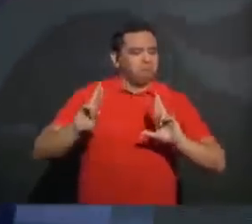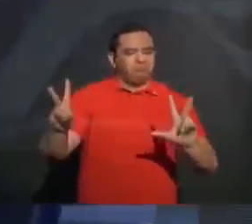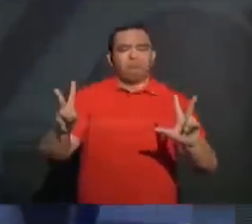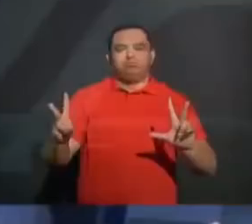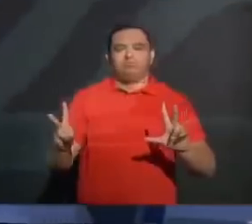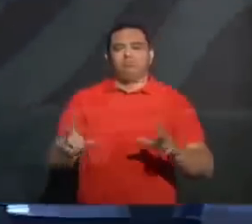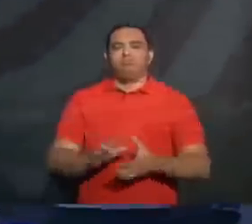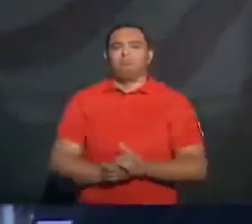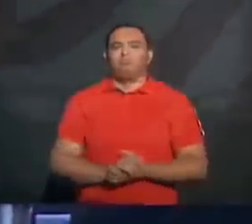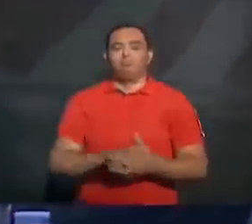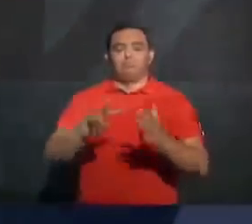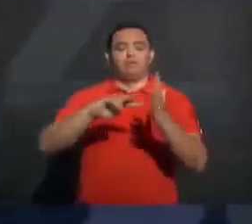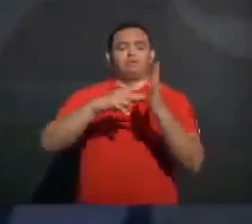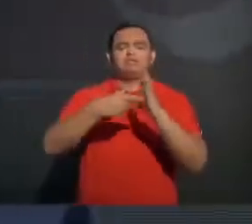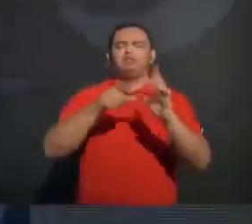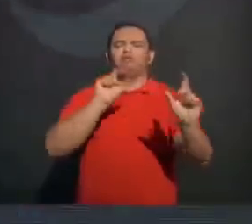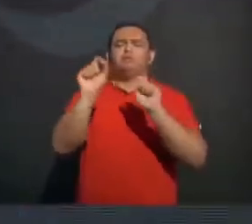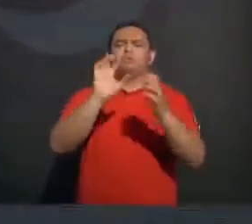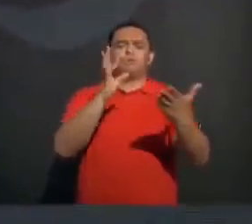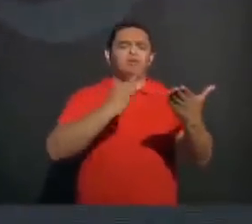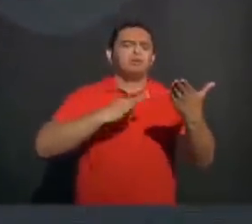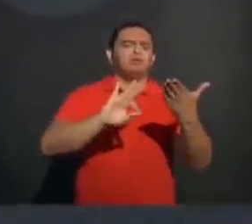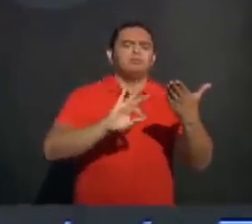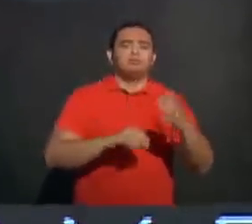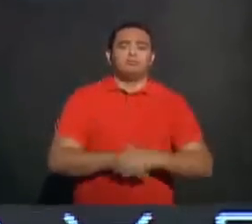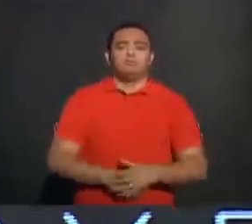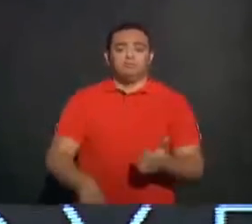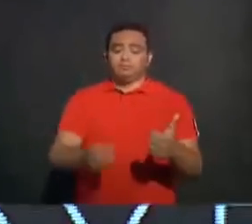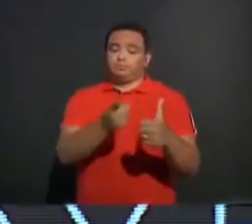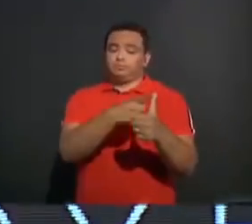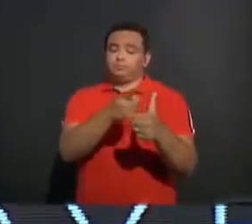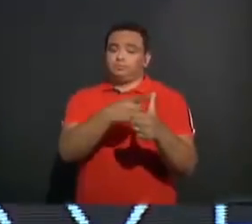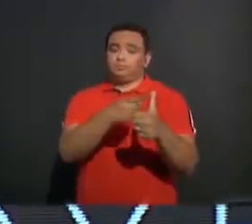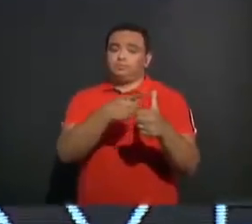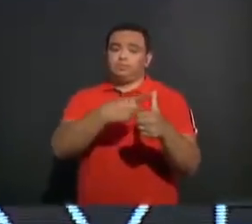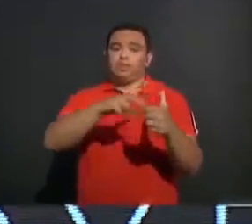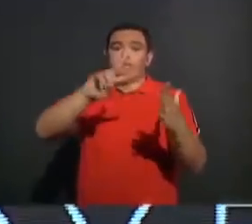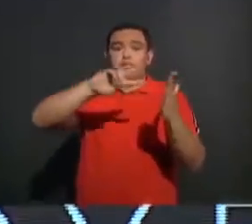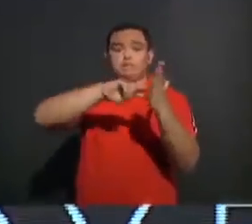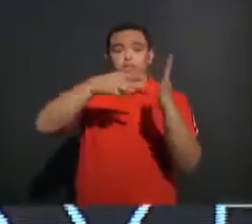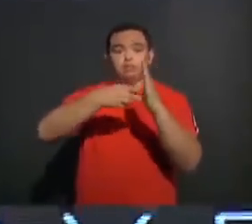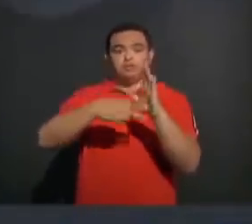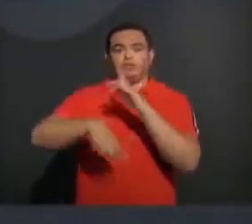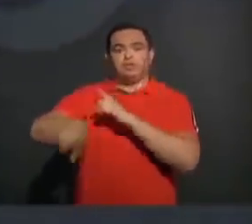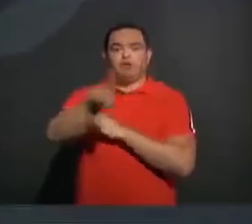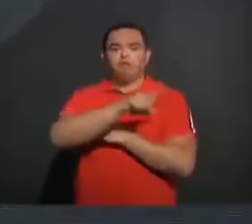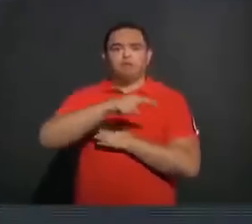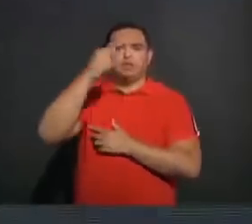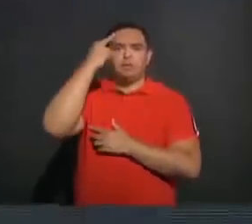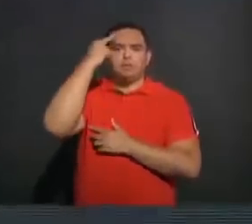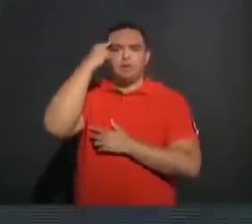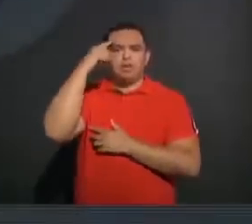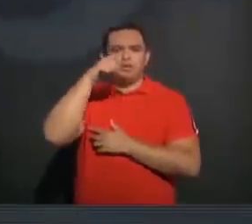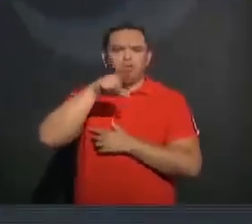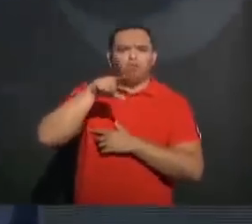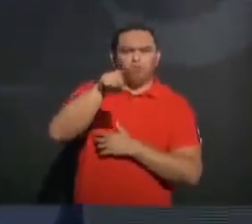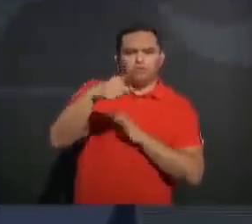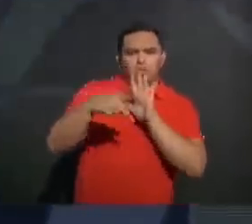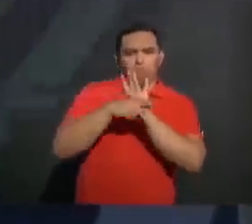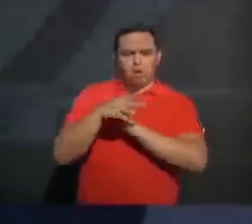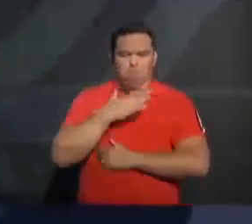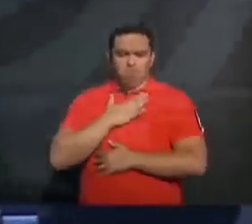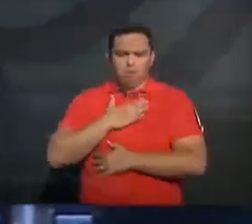que significa se alistar? Primeiro, se alistar significa saber que você não pertence mais a você mesmo. Você